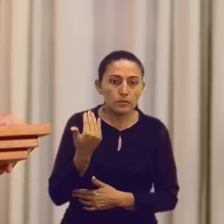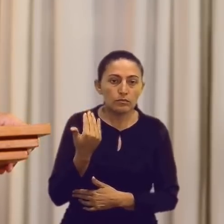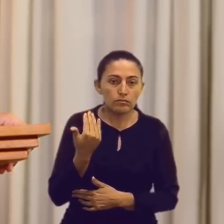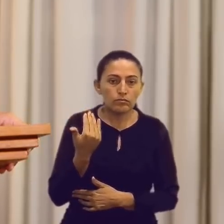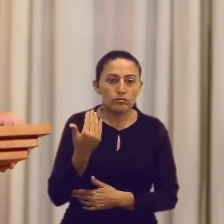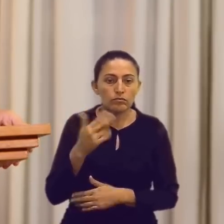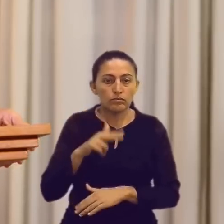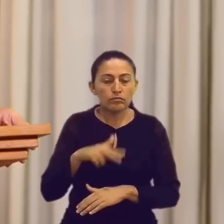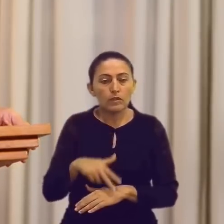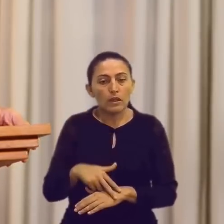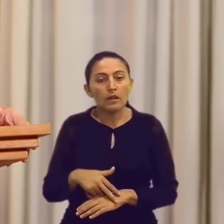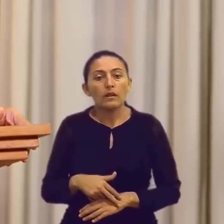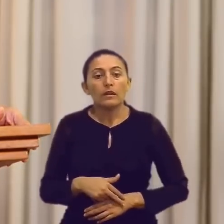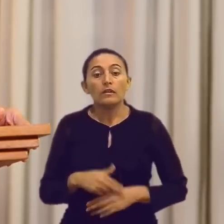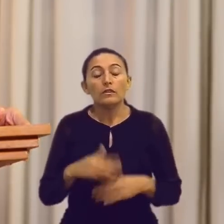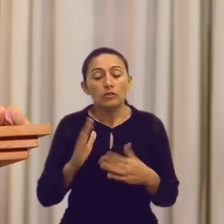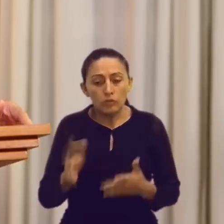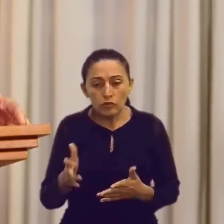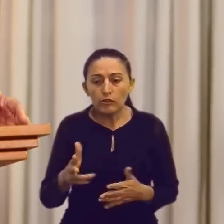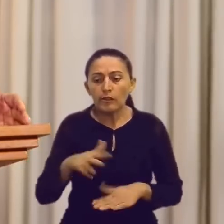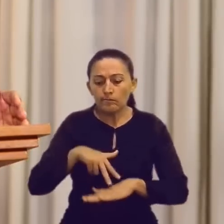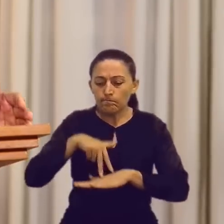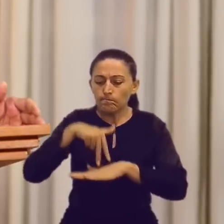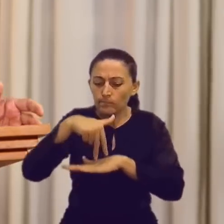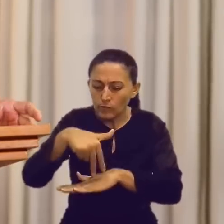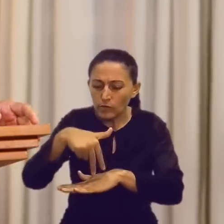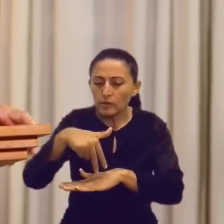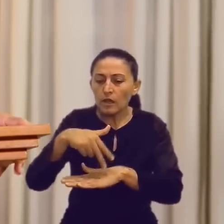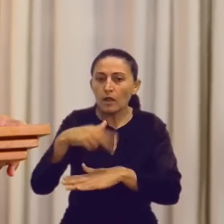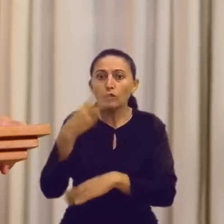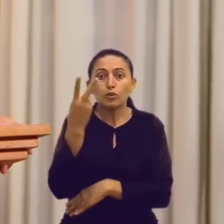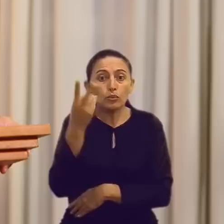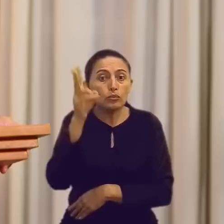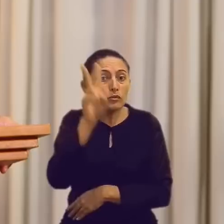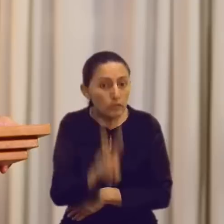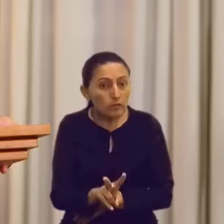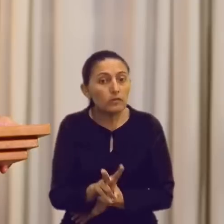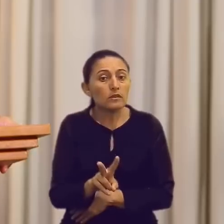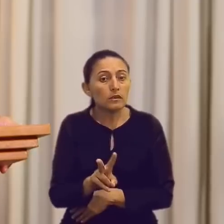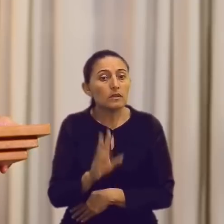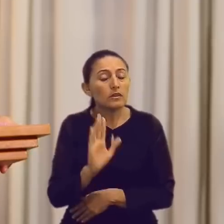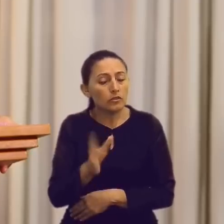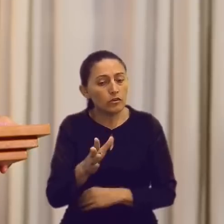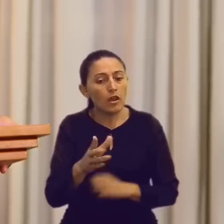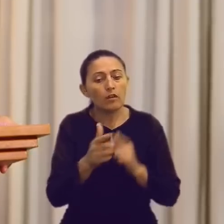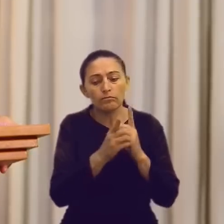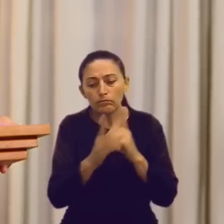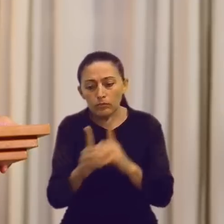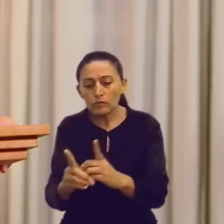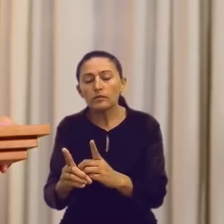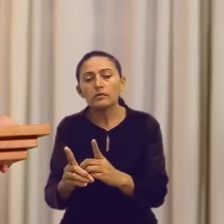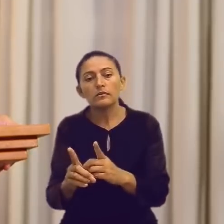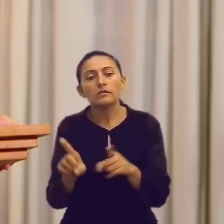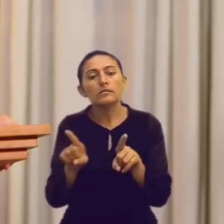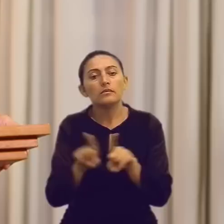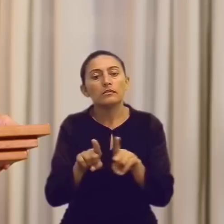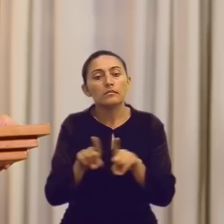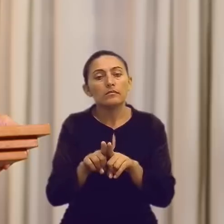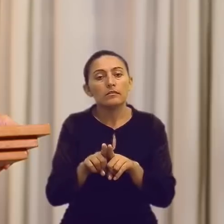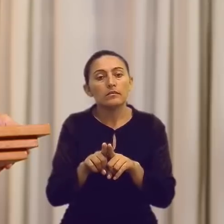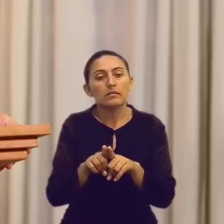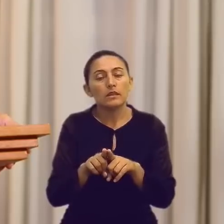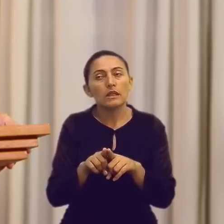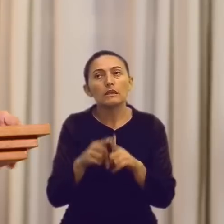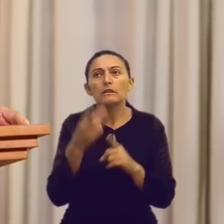ressuscitara, tinha aparecido 2 vezes aos discípulos e nessas